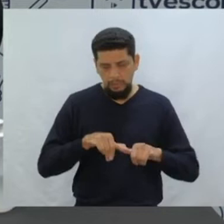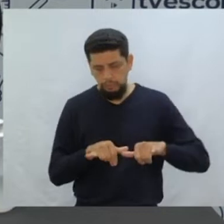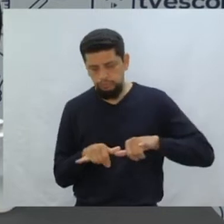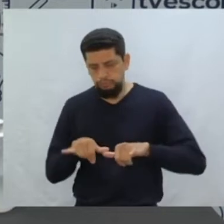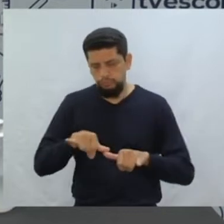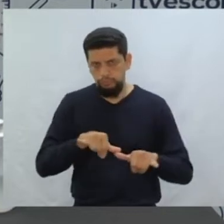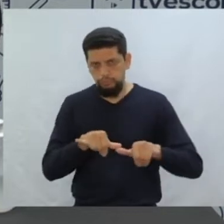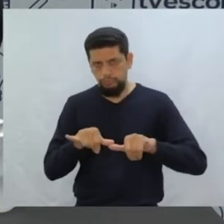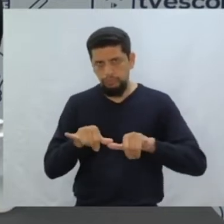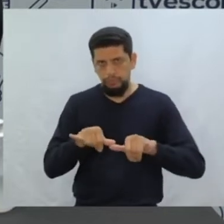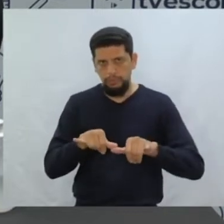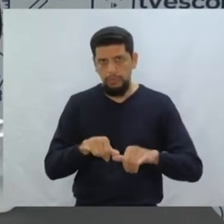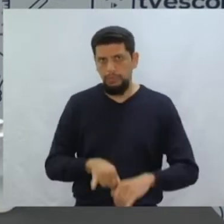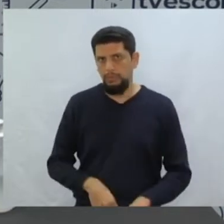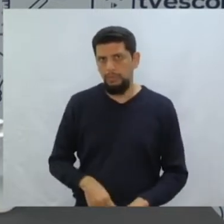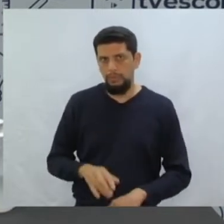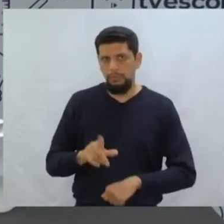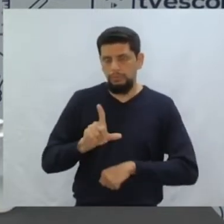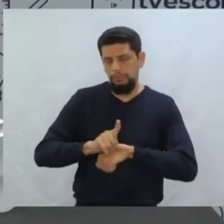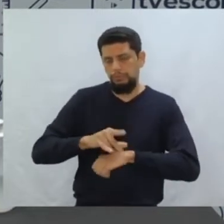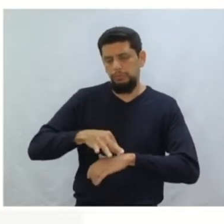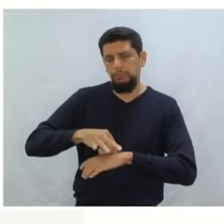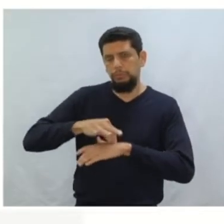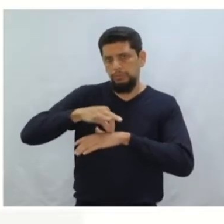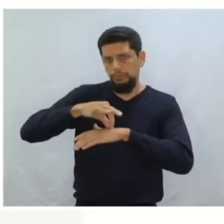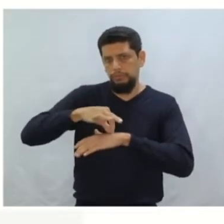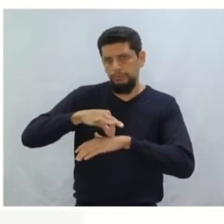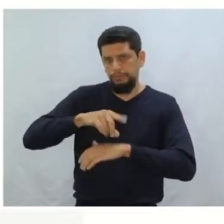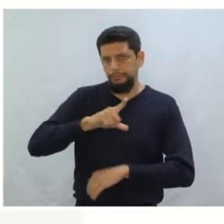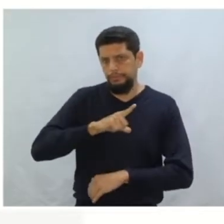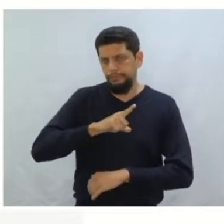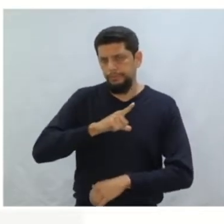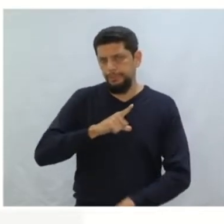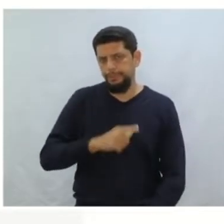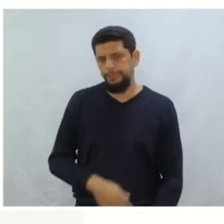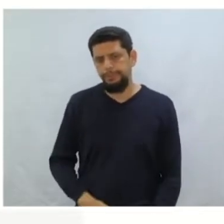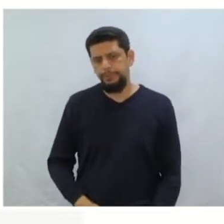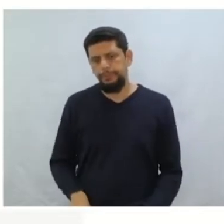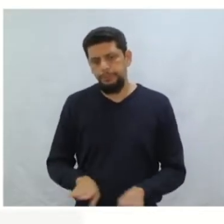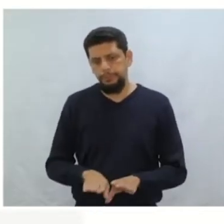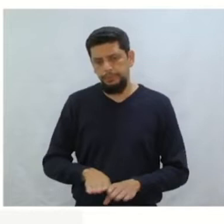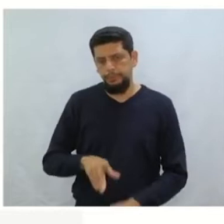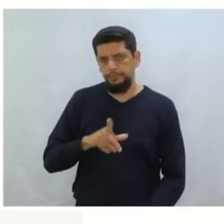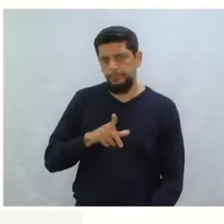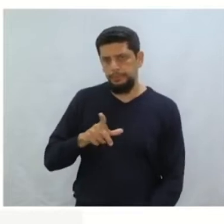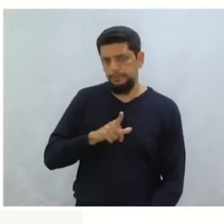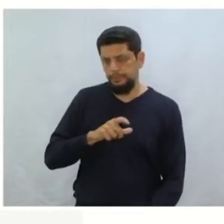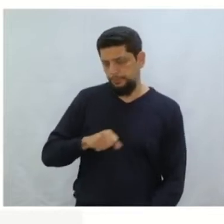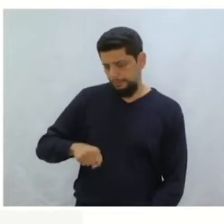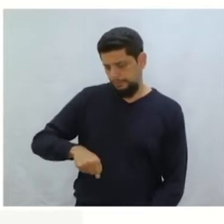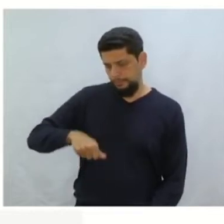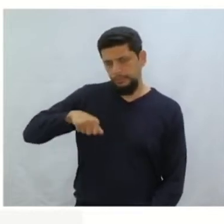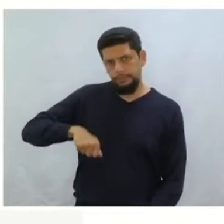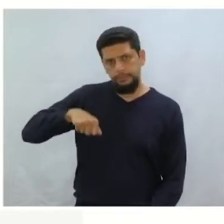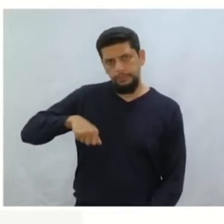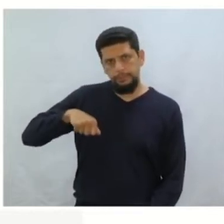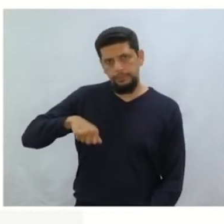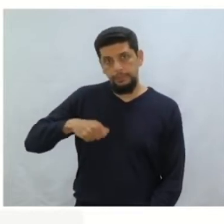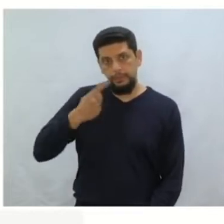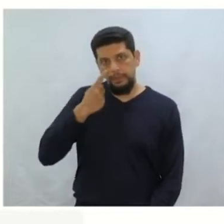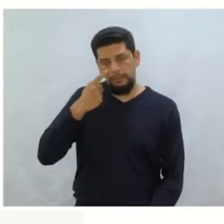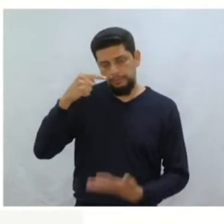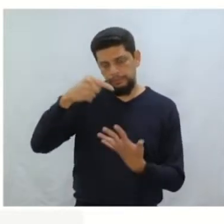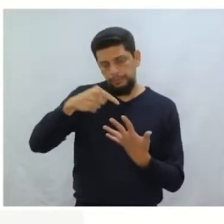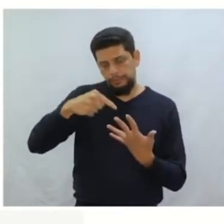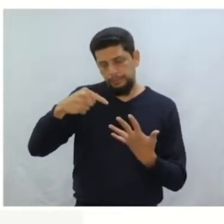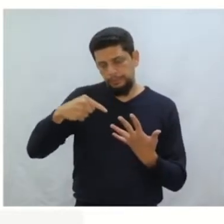em mercado, né, açougue. E olha só, e temos aqui a cestinha.